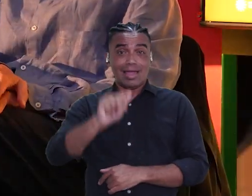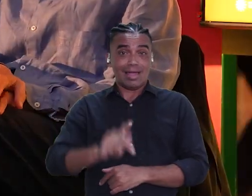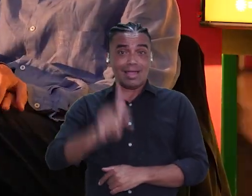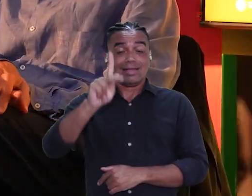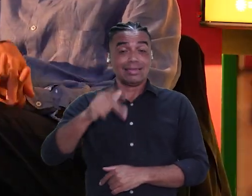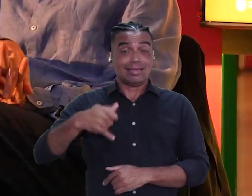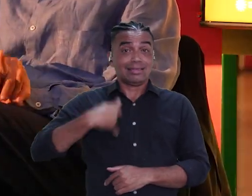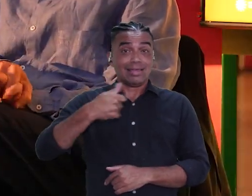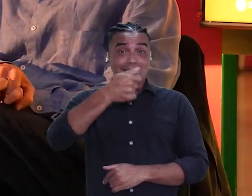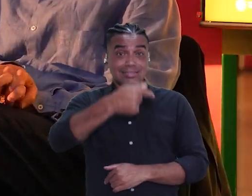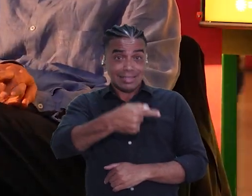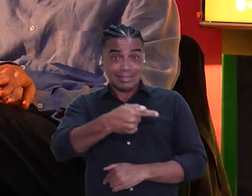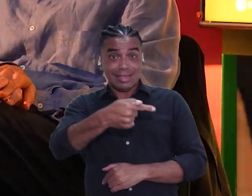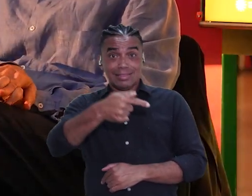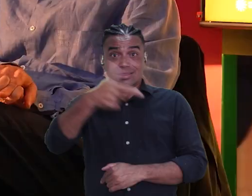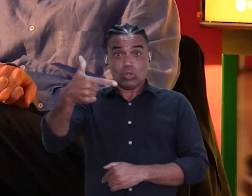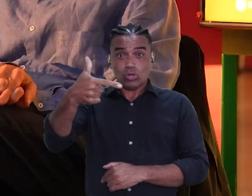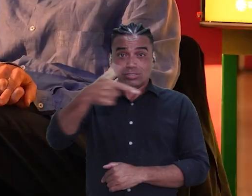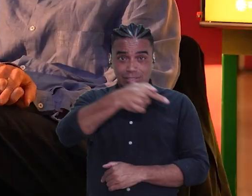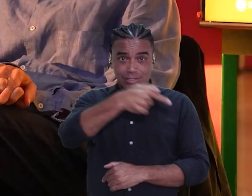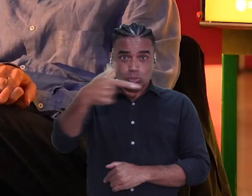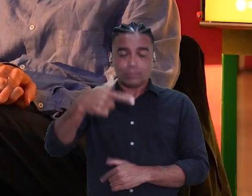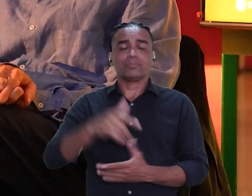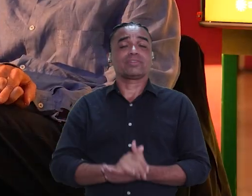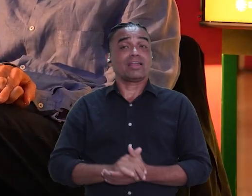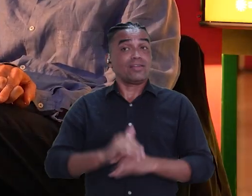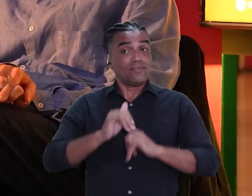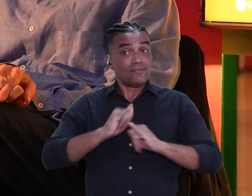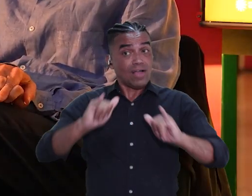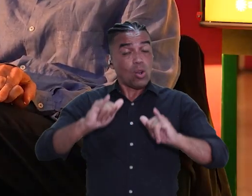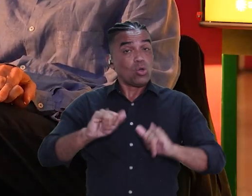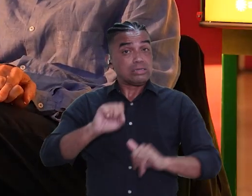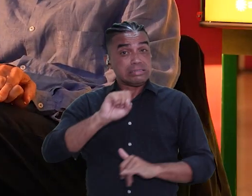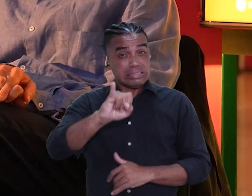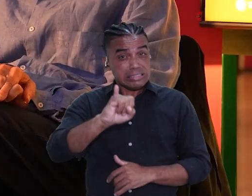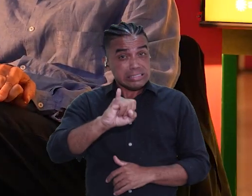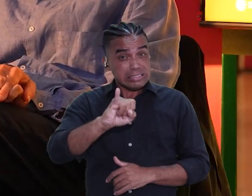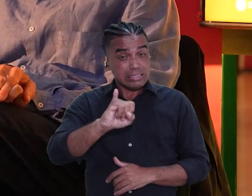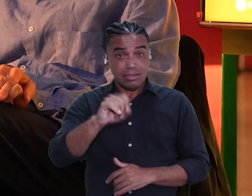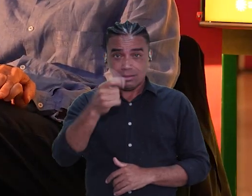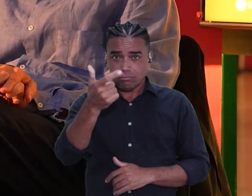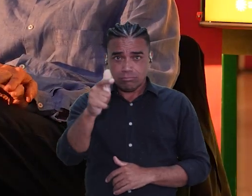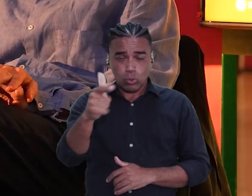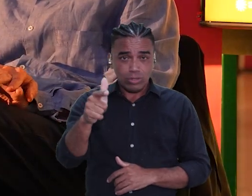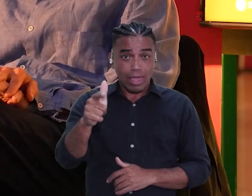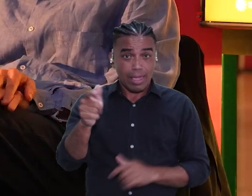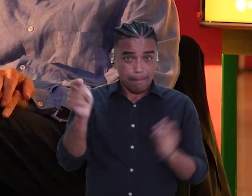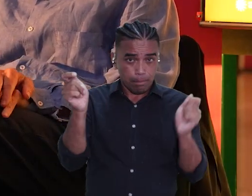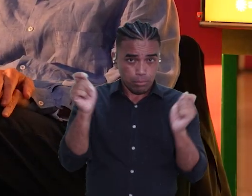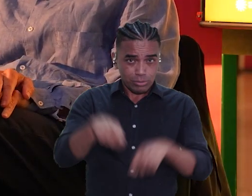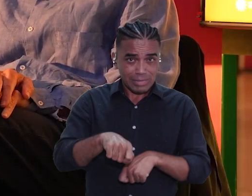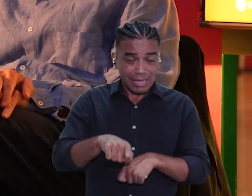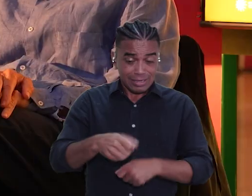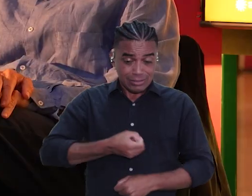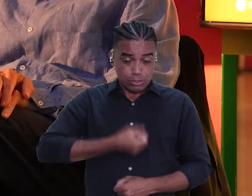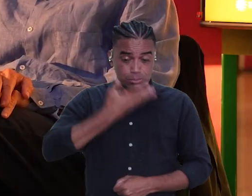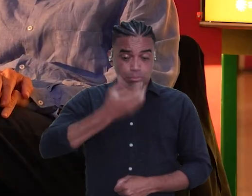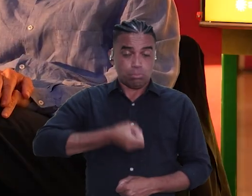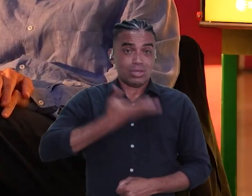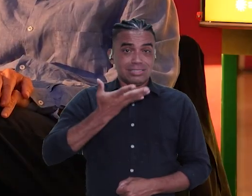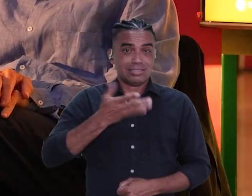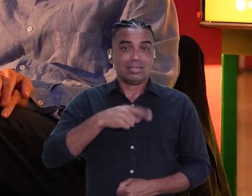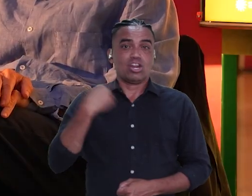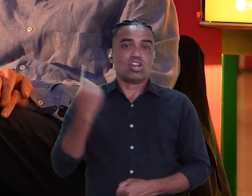fez 72 anos. E ele disse que se não existisse a possibilidade da